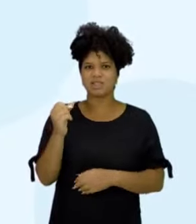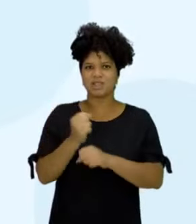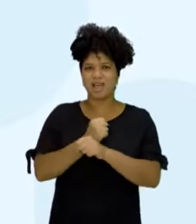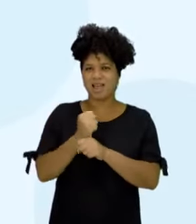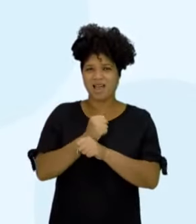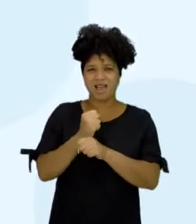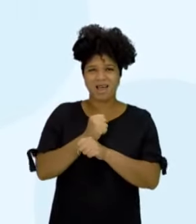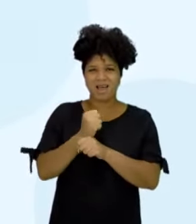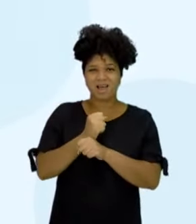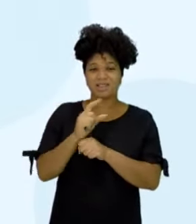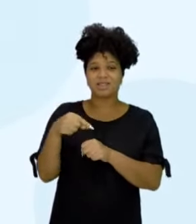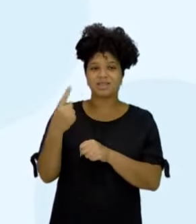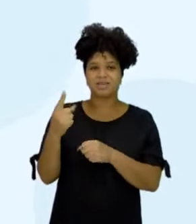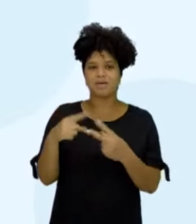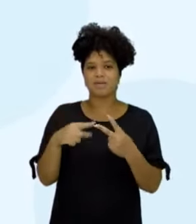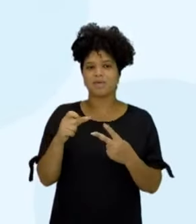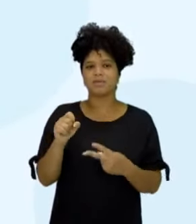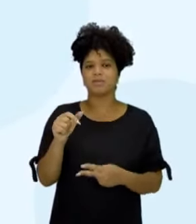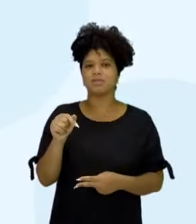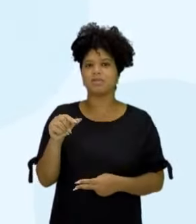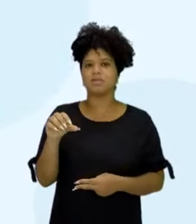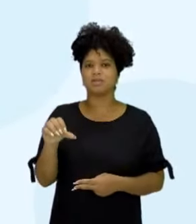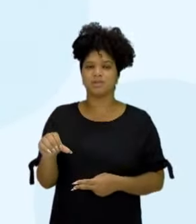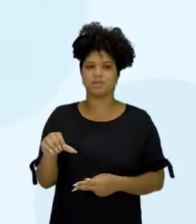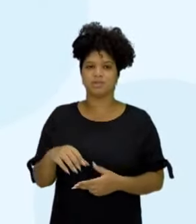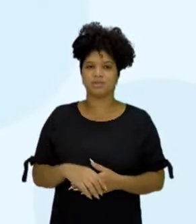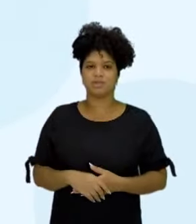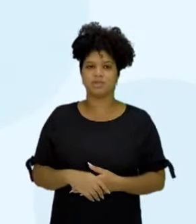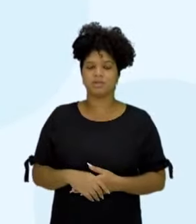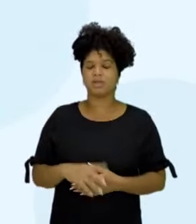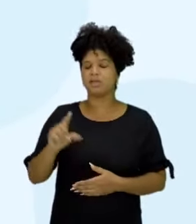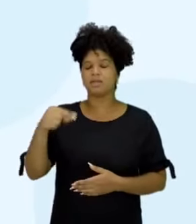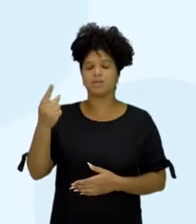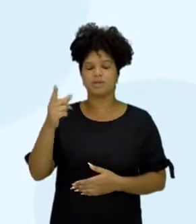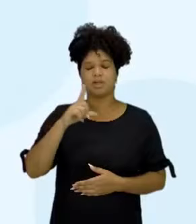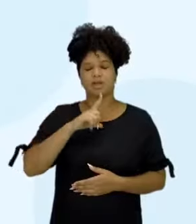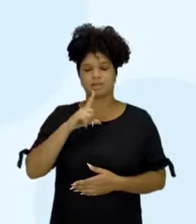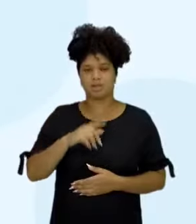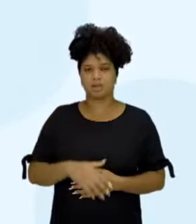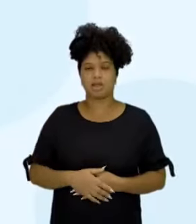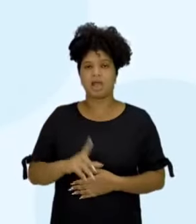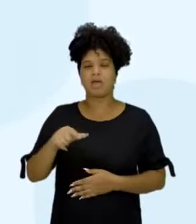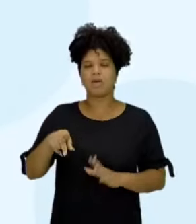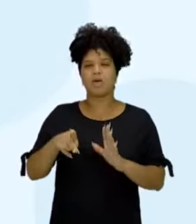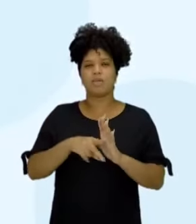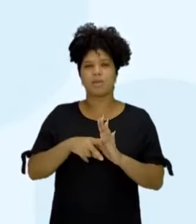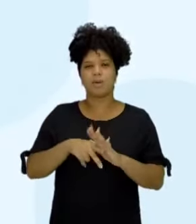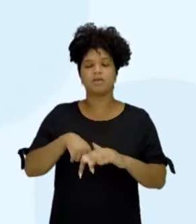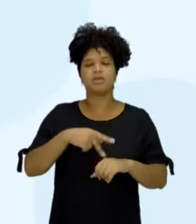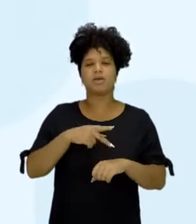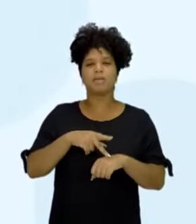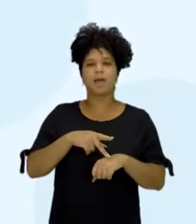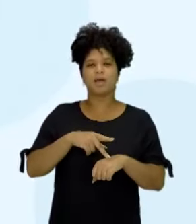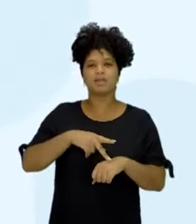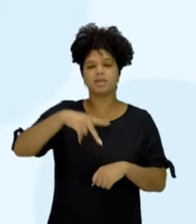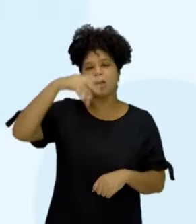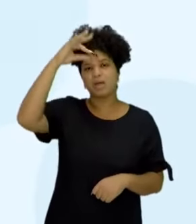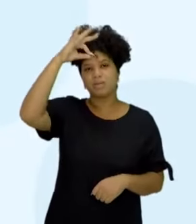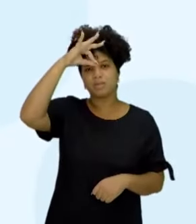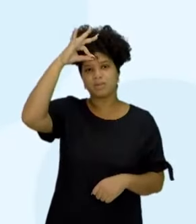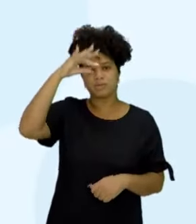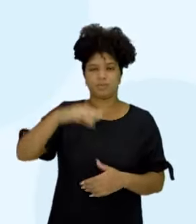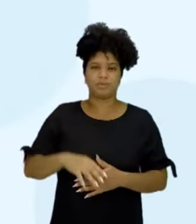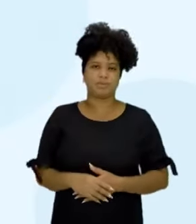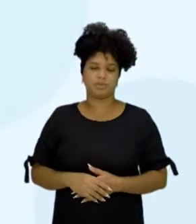primeira universidade na América Latina é do século XVI. É no Peru, se não me falha a memória.